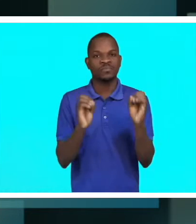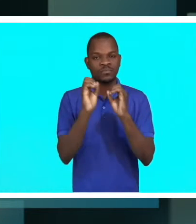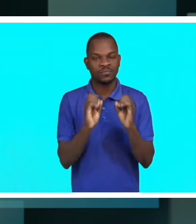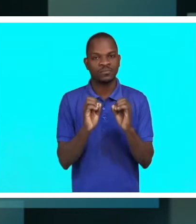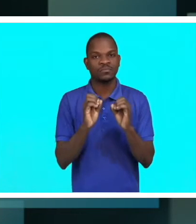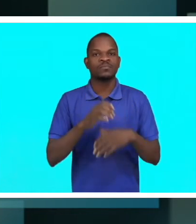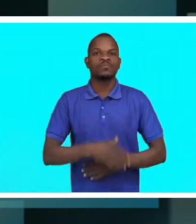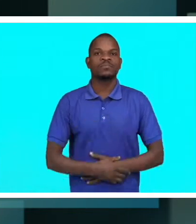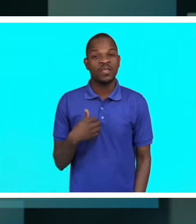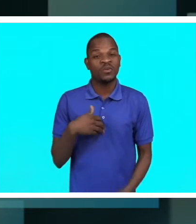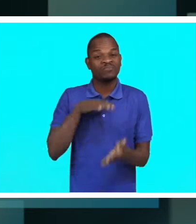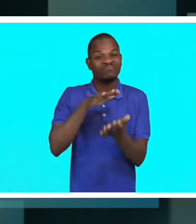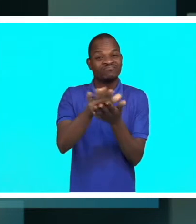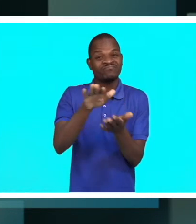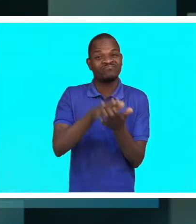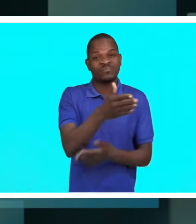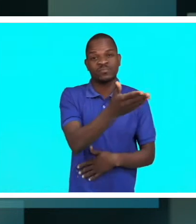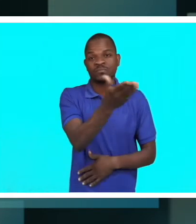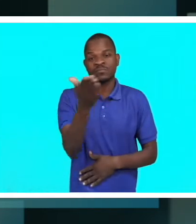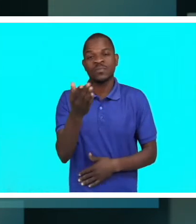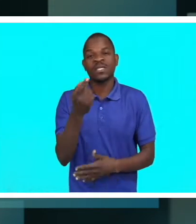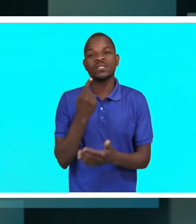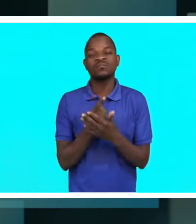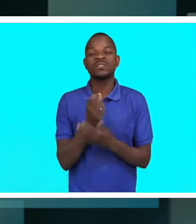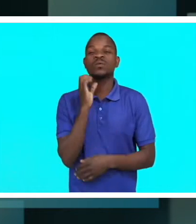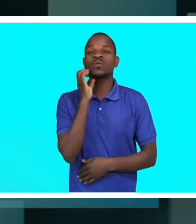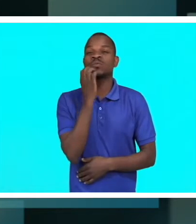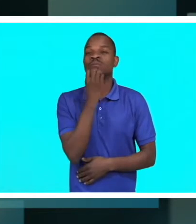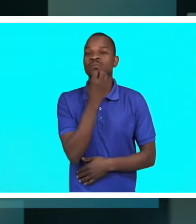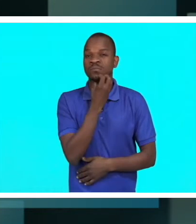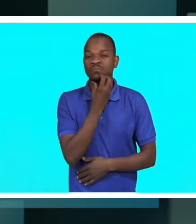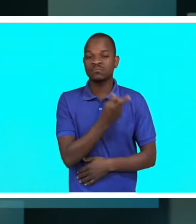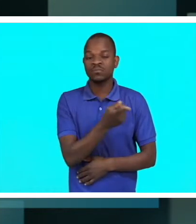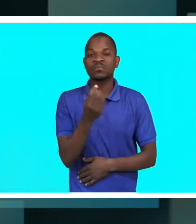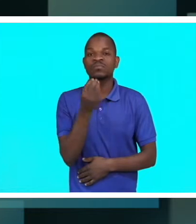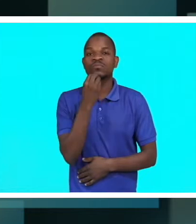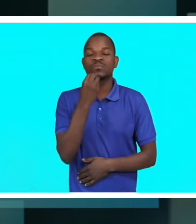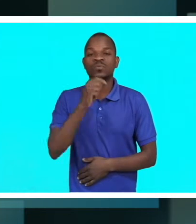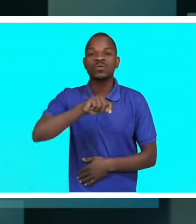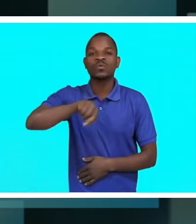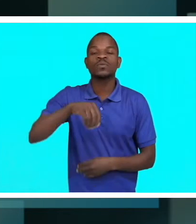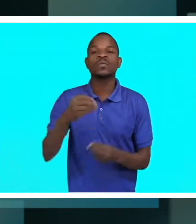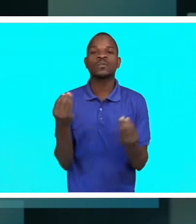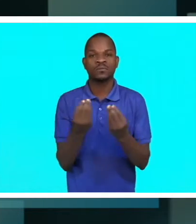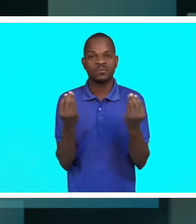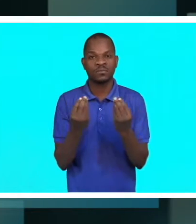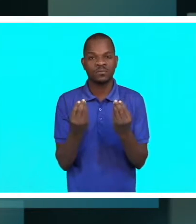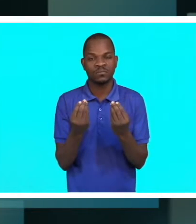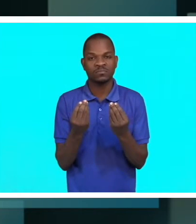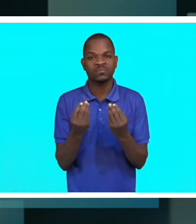manusear aqueles alimentos. Aconselho a termos muito cuidado da previdência destas comidas,